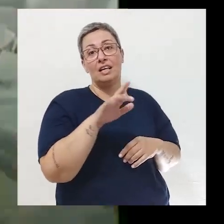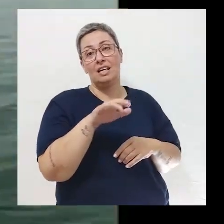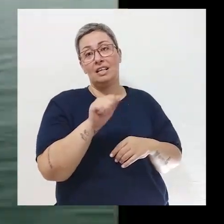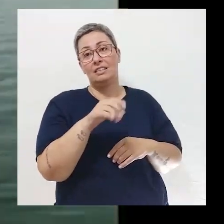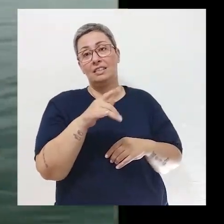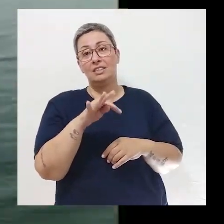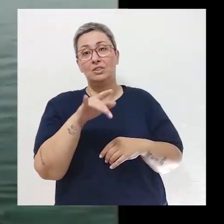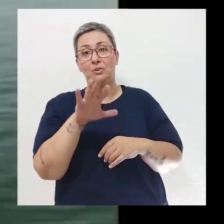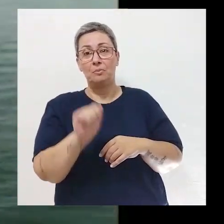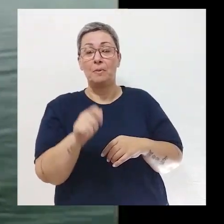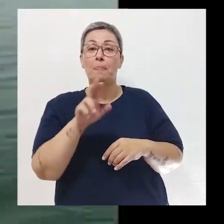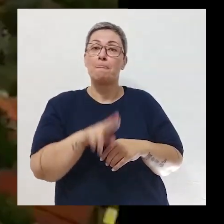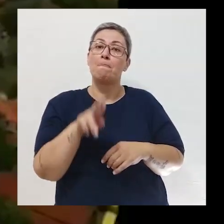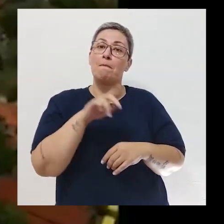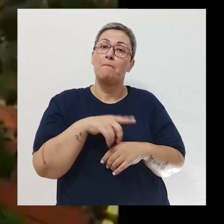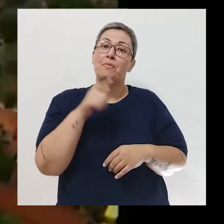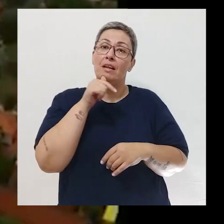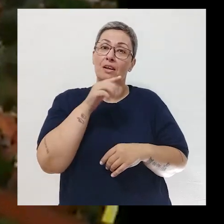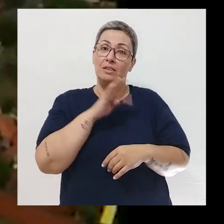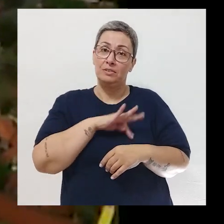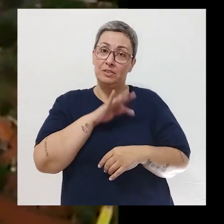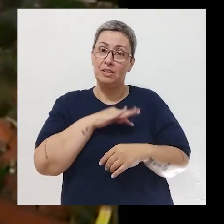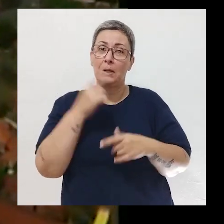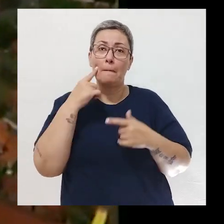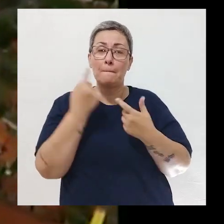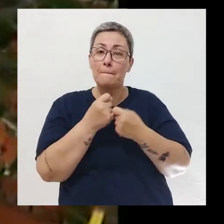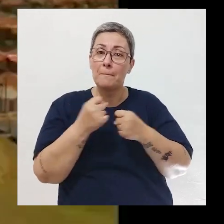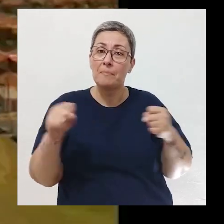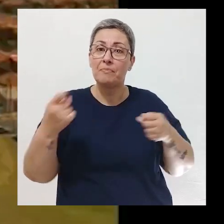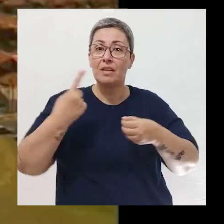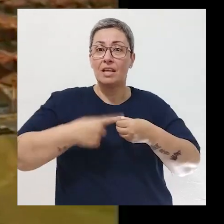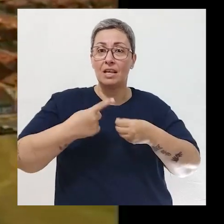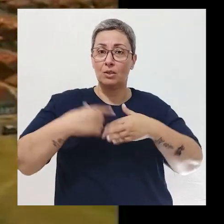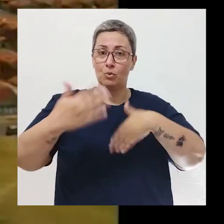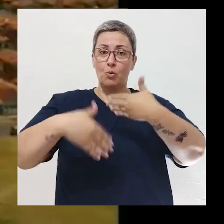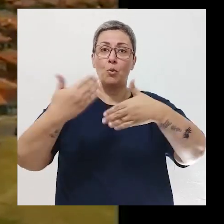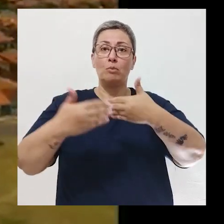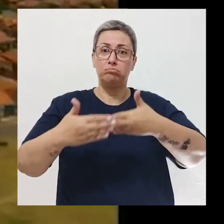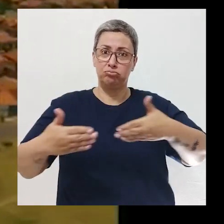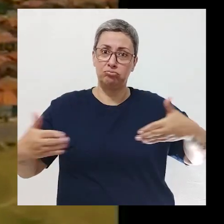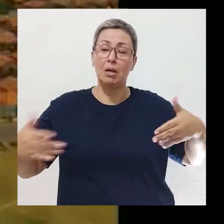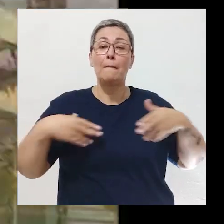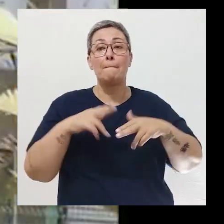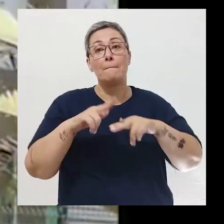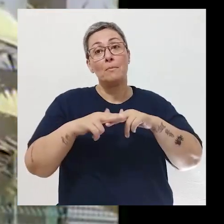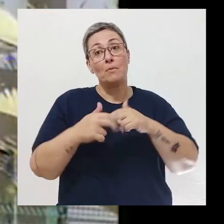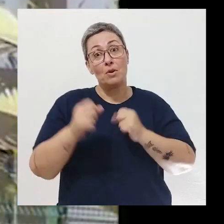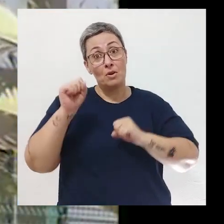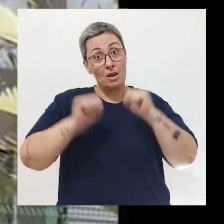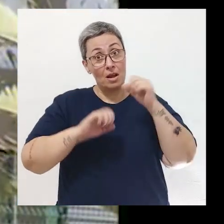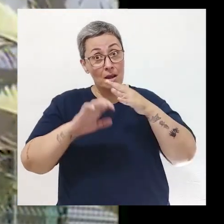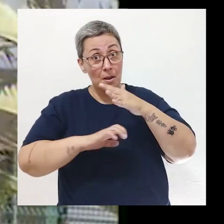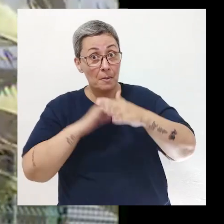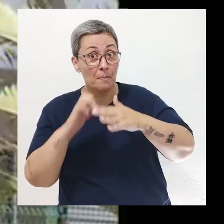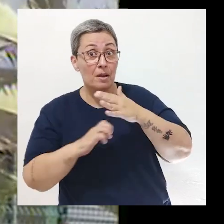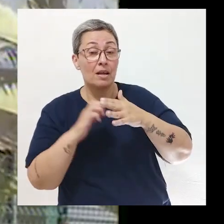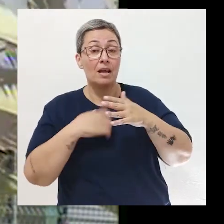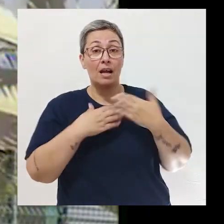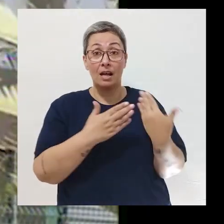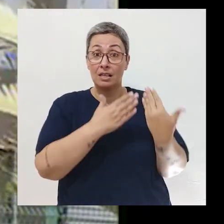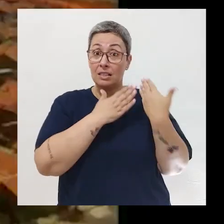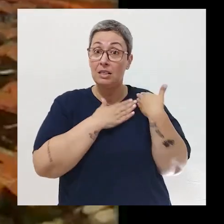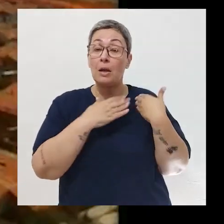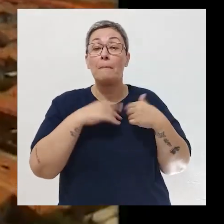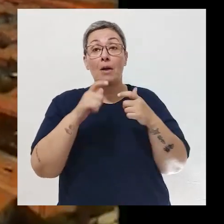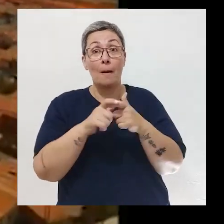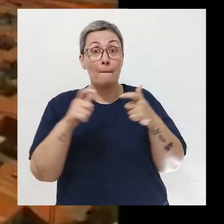Araçatuba. Usar a água do Tietê foi pensado no crescimento de uma cidade que continua em expansão. Por isso, a empresa responsável pelo